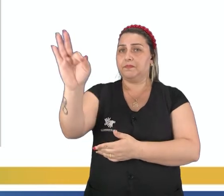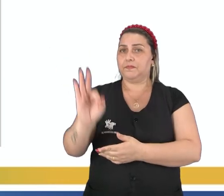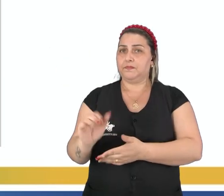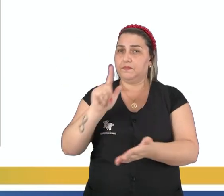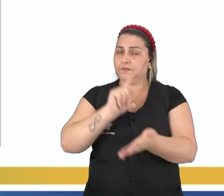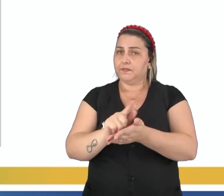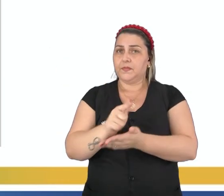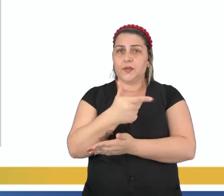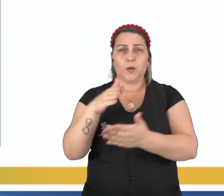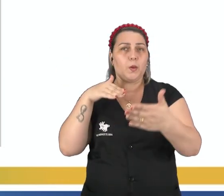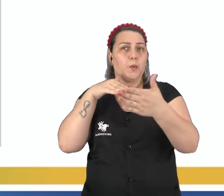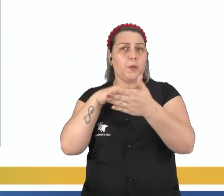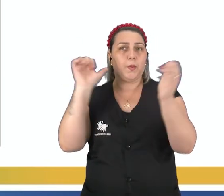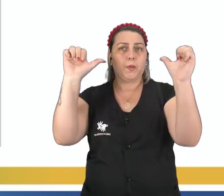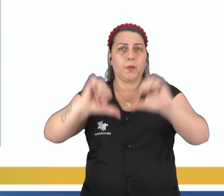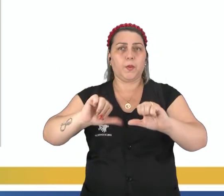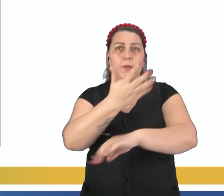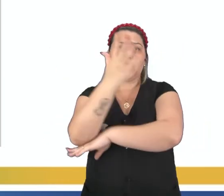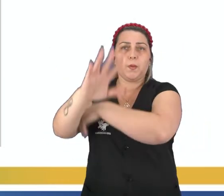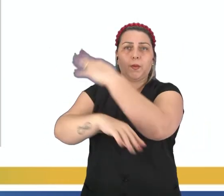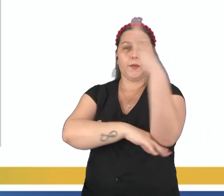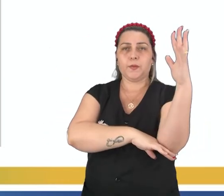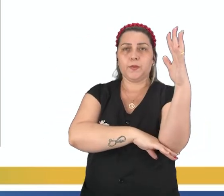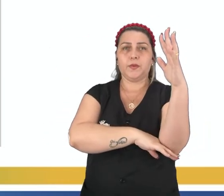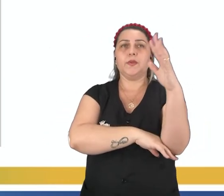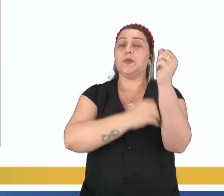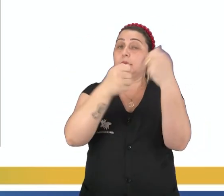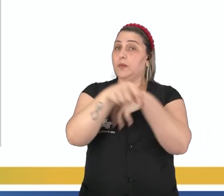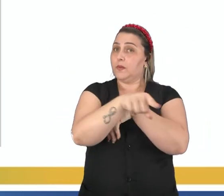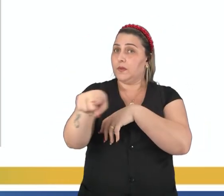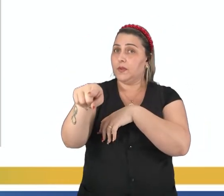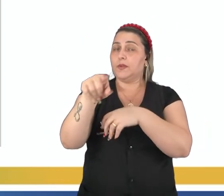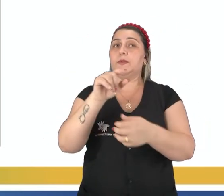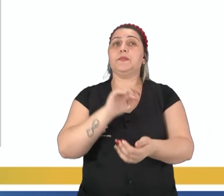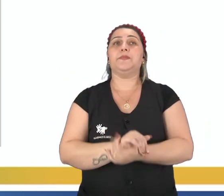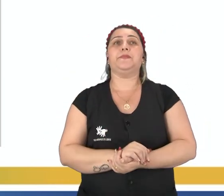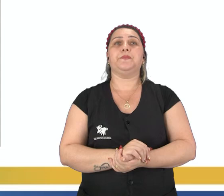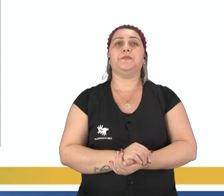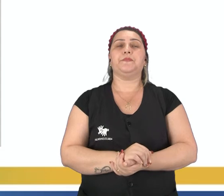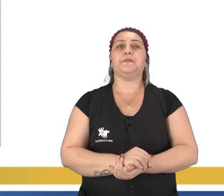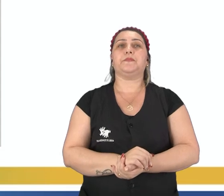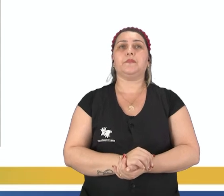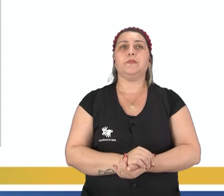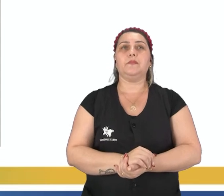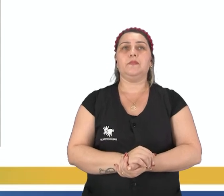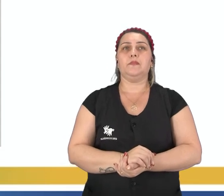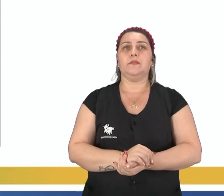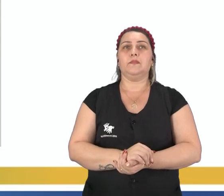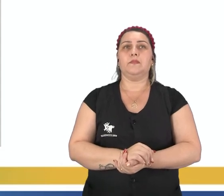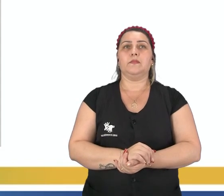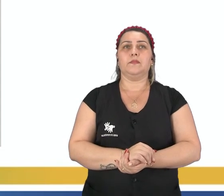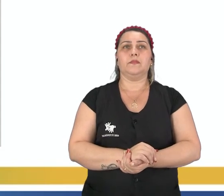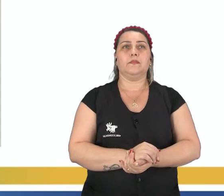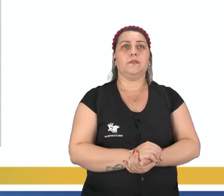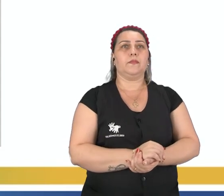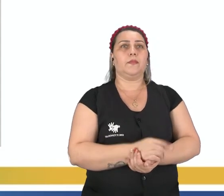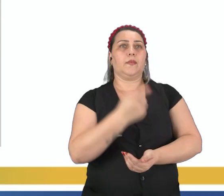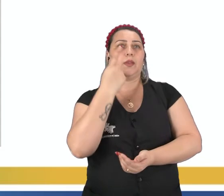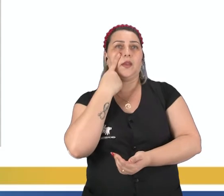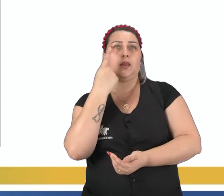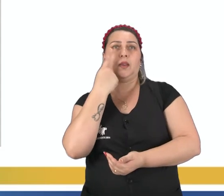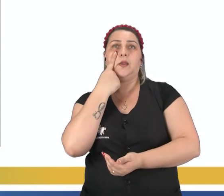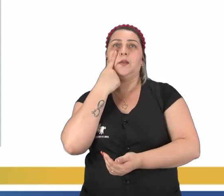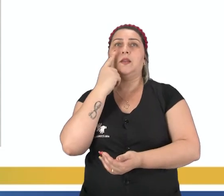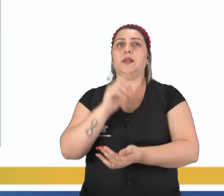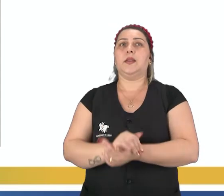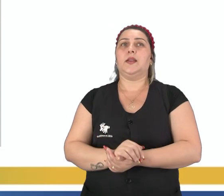Ela não tem nenhum impacto negativo no meio ambiente? Comentei isso com vocês, né? Então, bora lá. 3, 2.